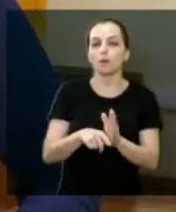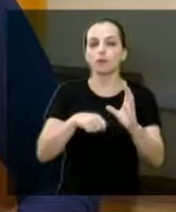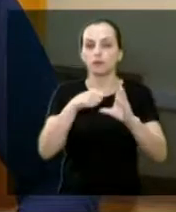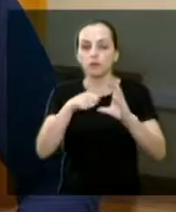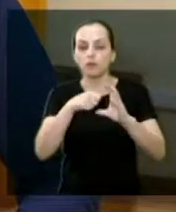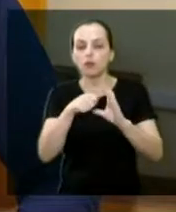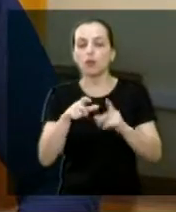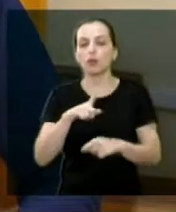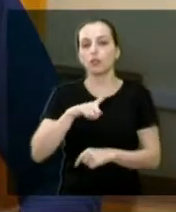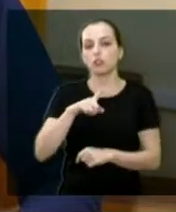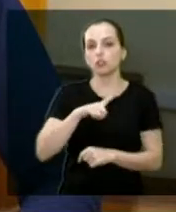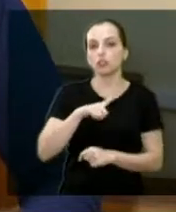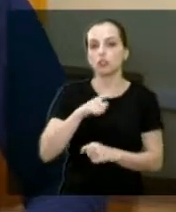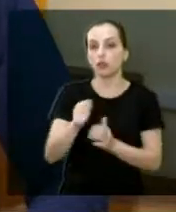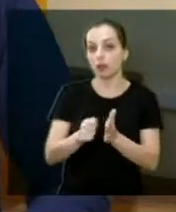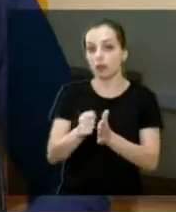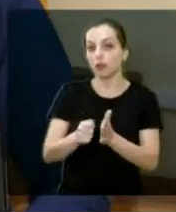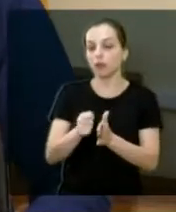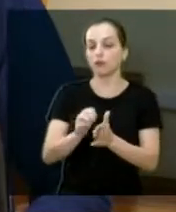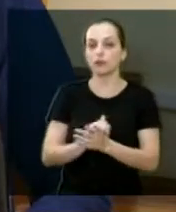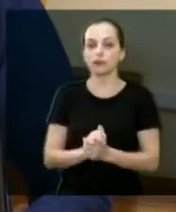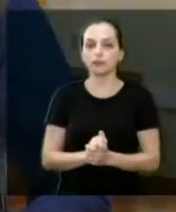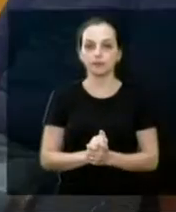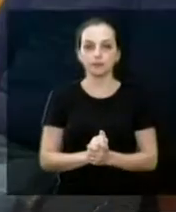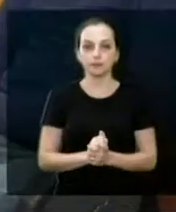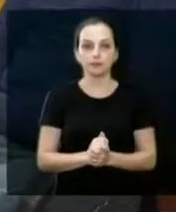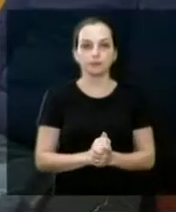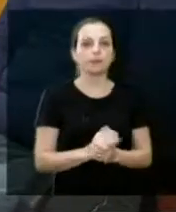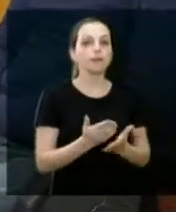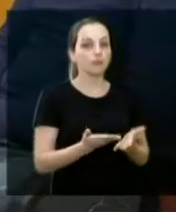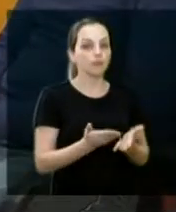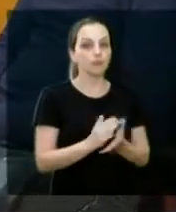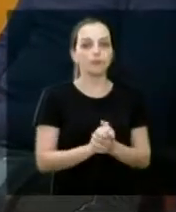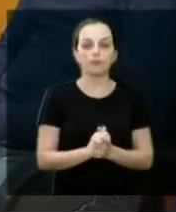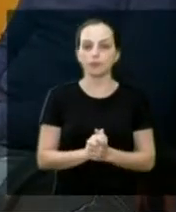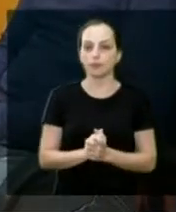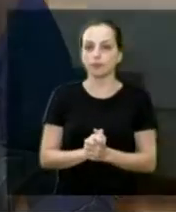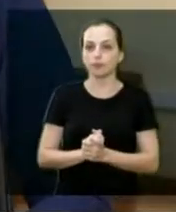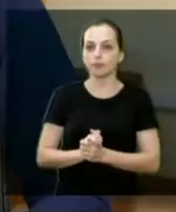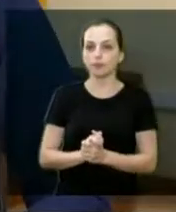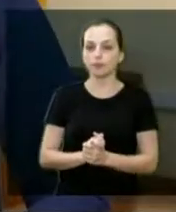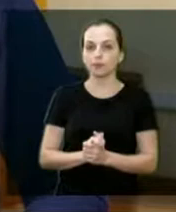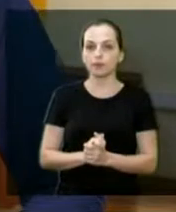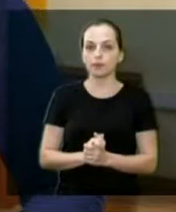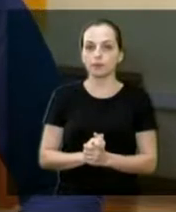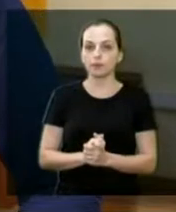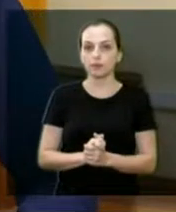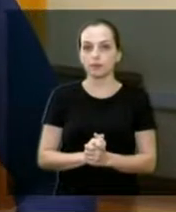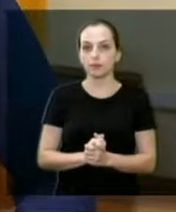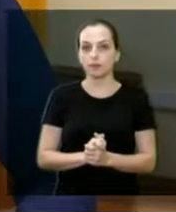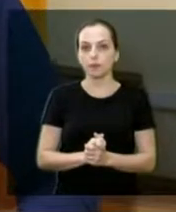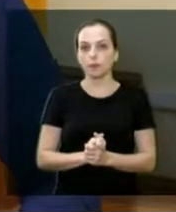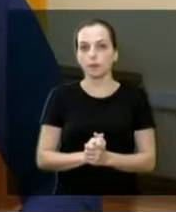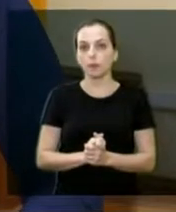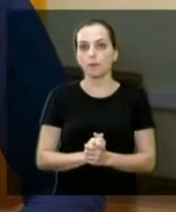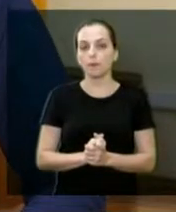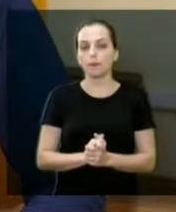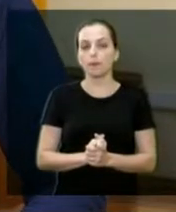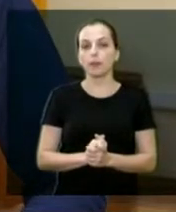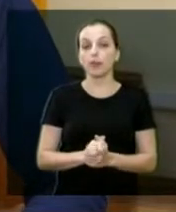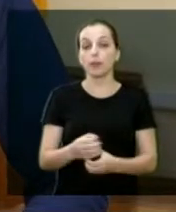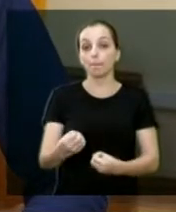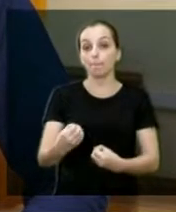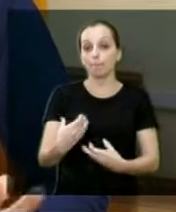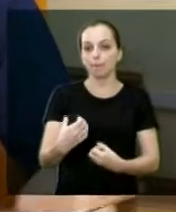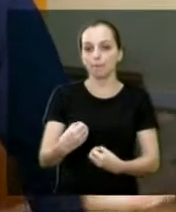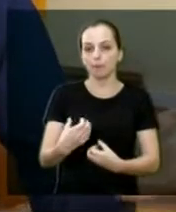Araraquara... Bom, depois eu falo sobre então, isso. Vamos contar a falar história do seu pai. Então é o seguinte, o meu grande mestre em jornalismo,